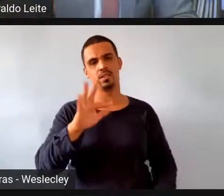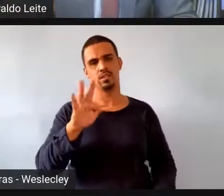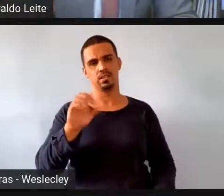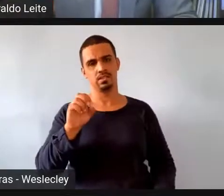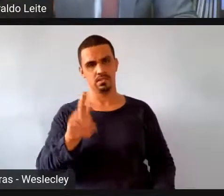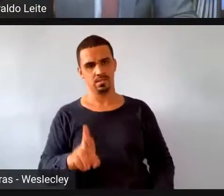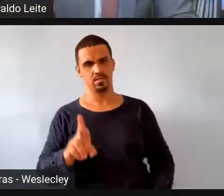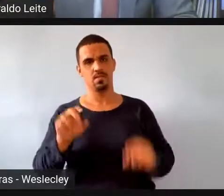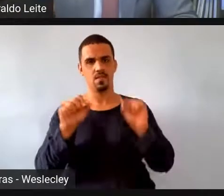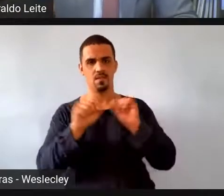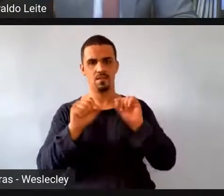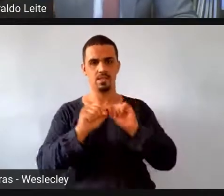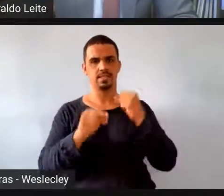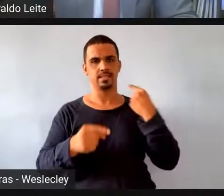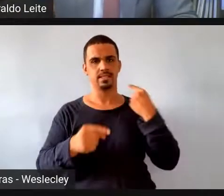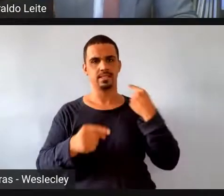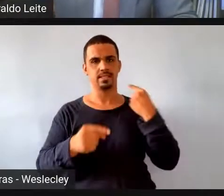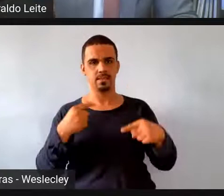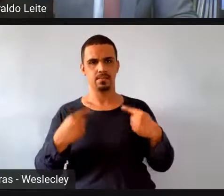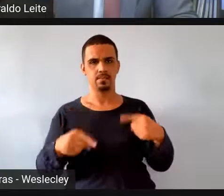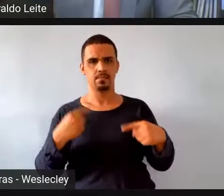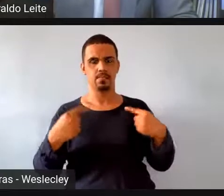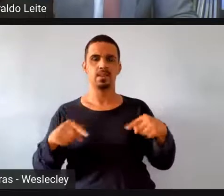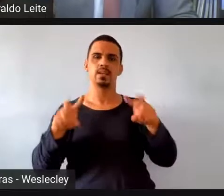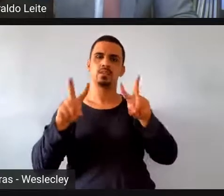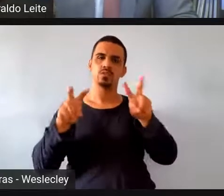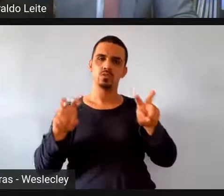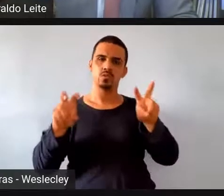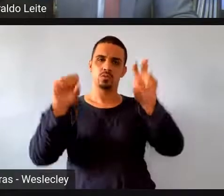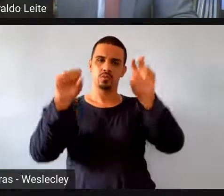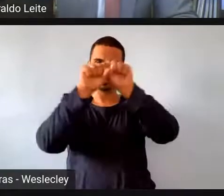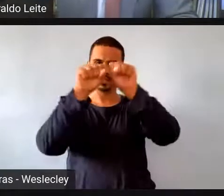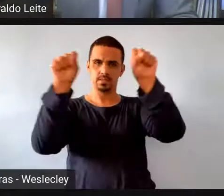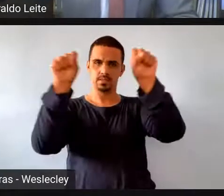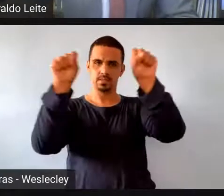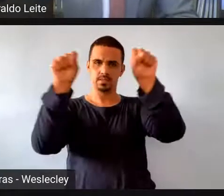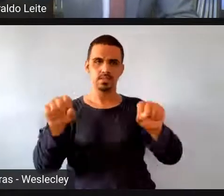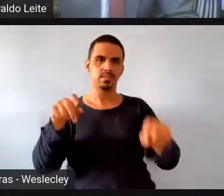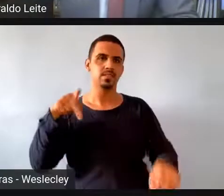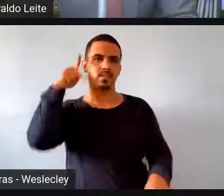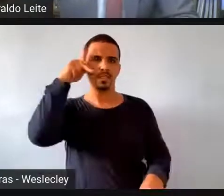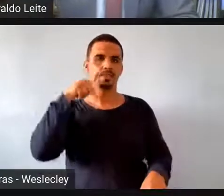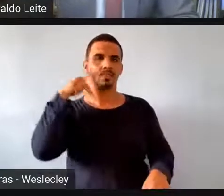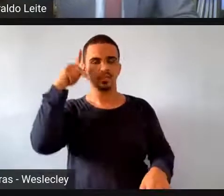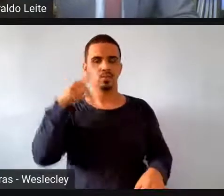né, sobre o sistema político, sobre a democracia brasileira,